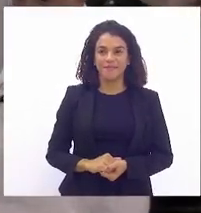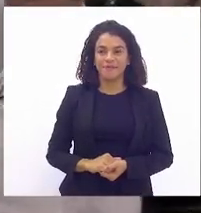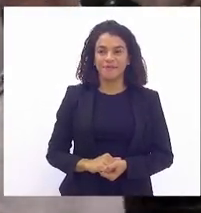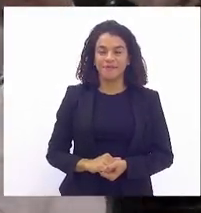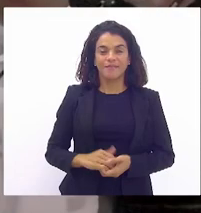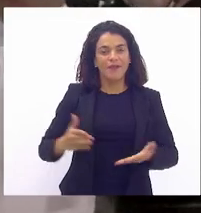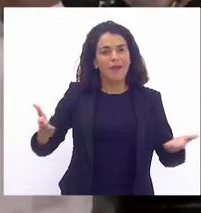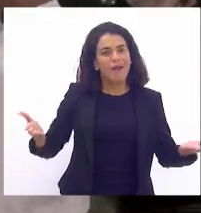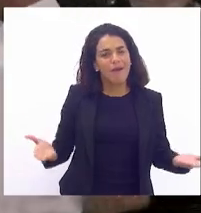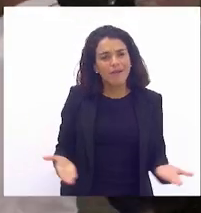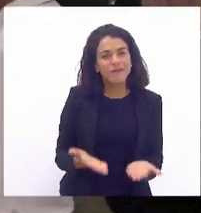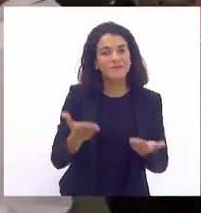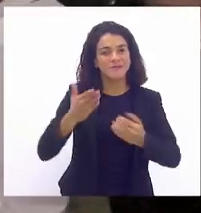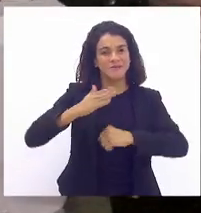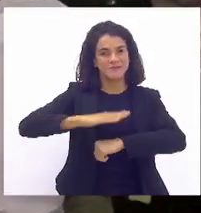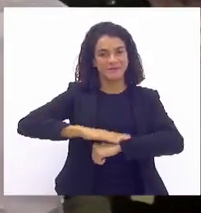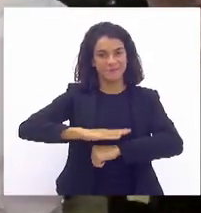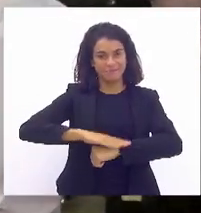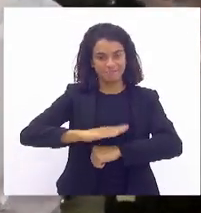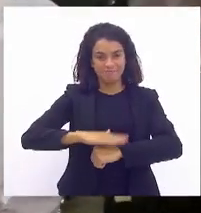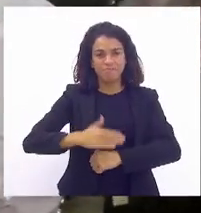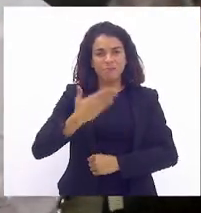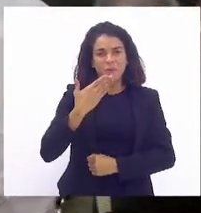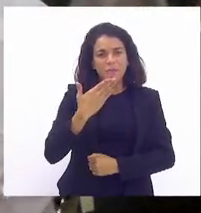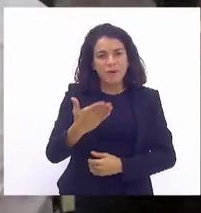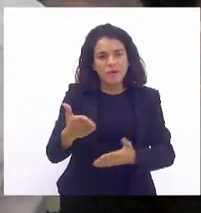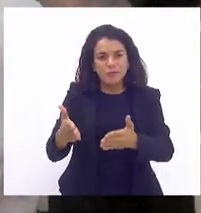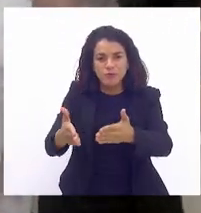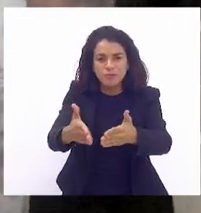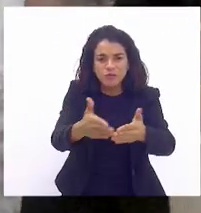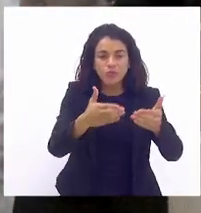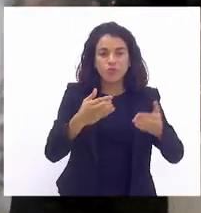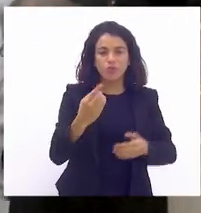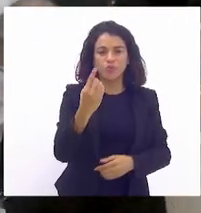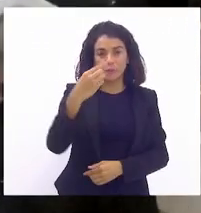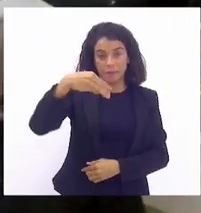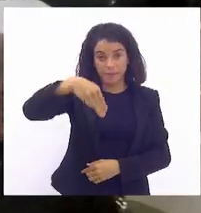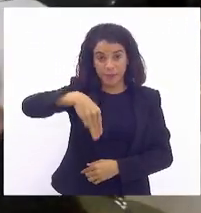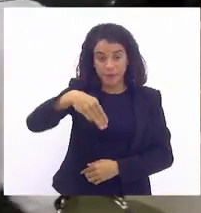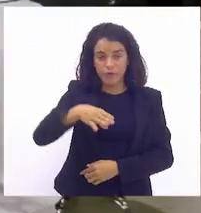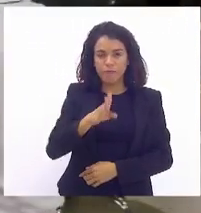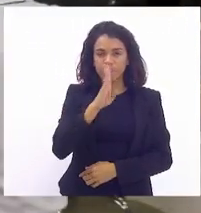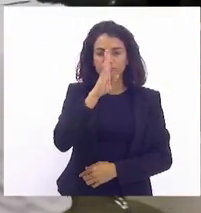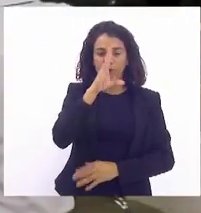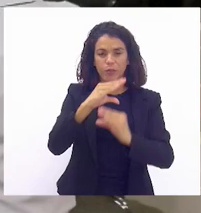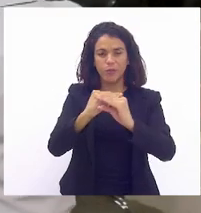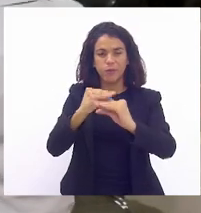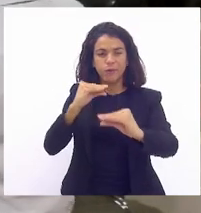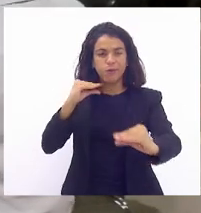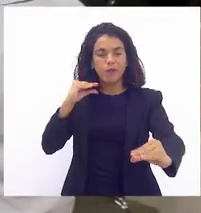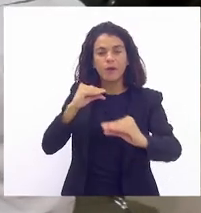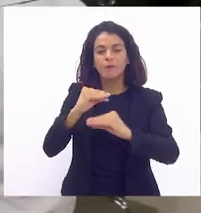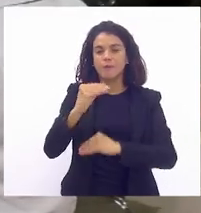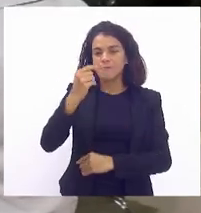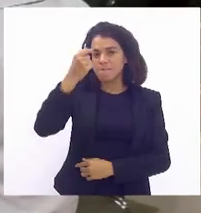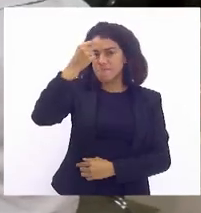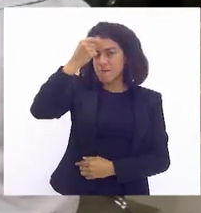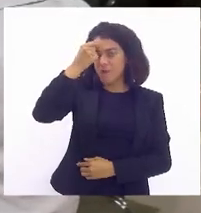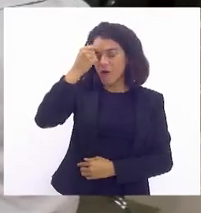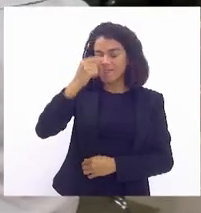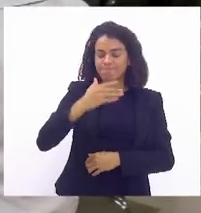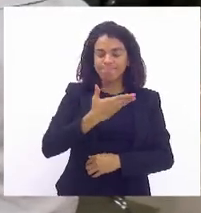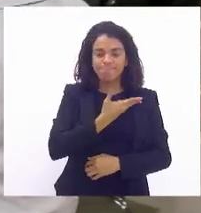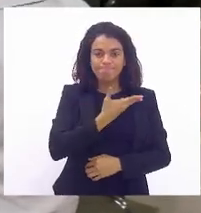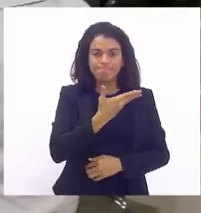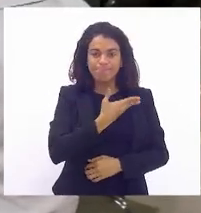Neste momento, peço um minuto de silêncio em memória do nosso querido